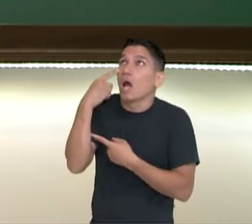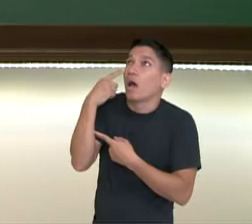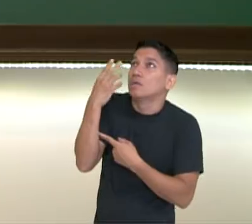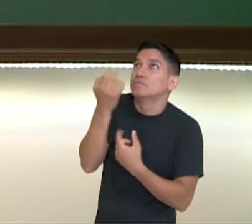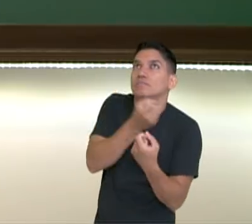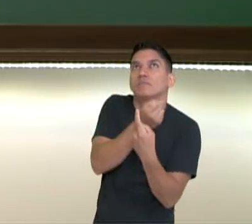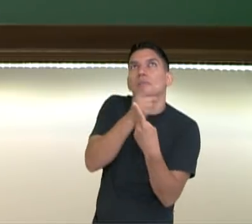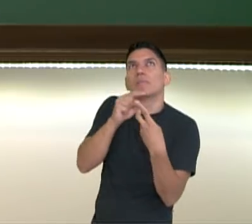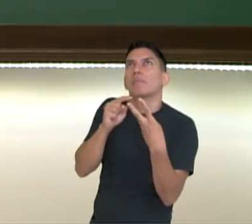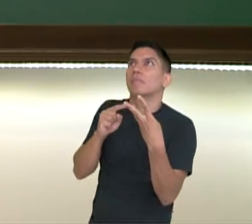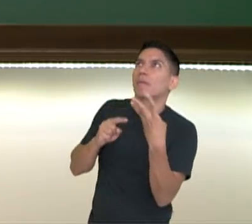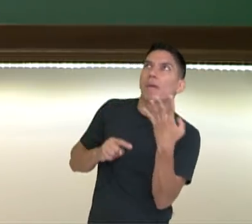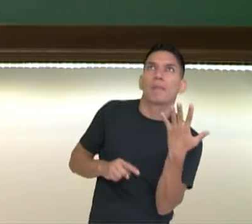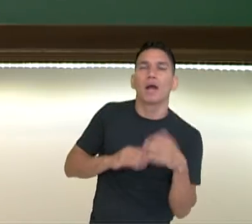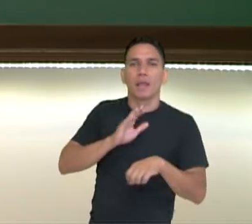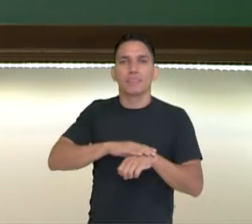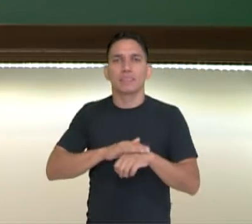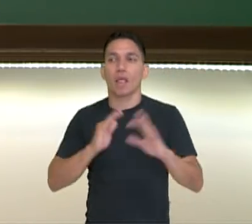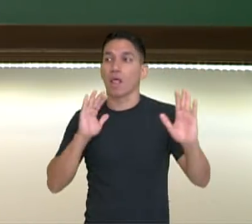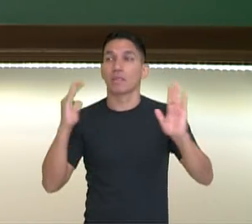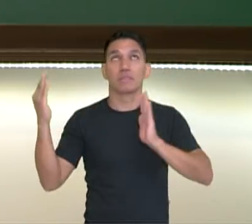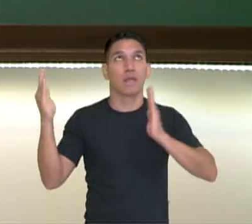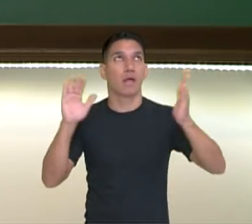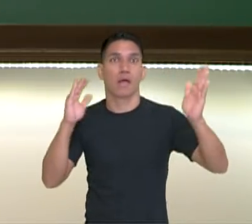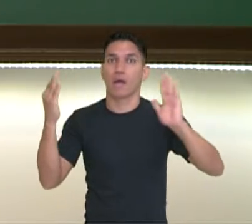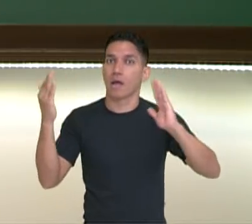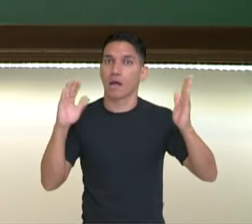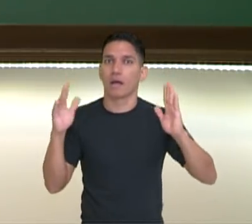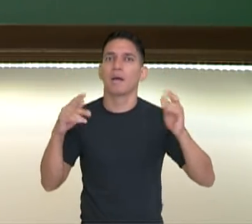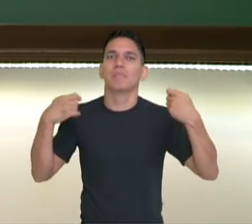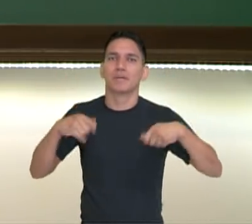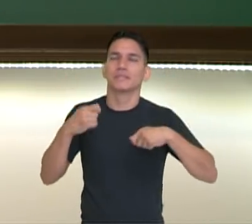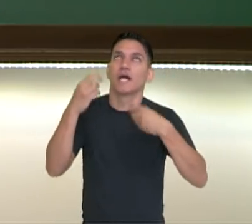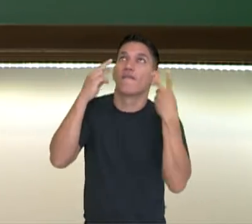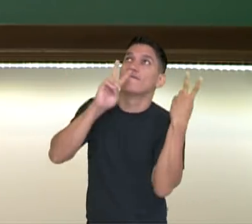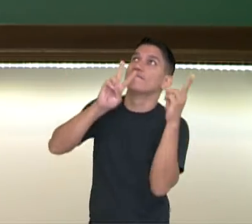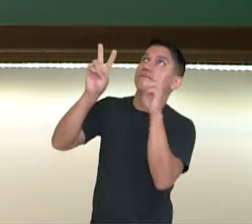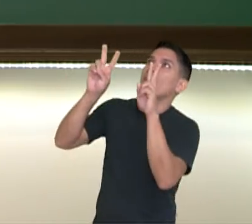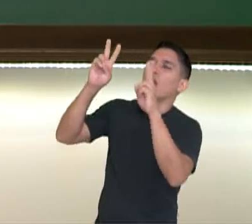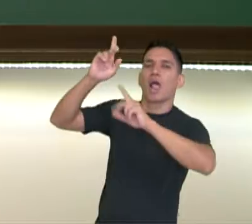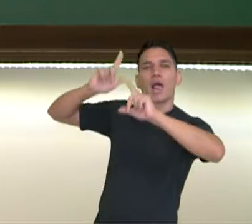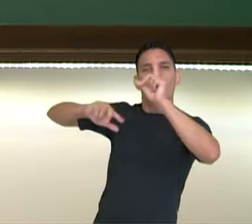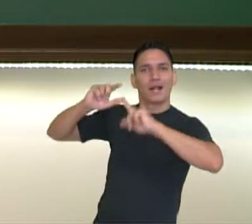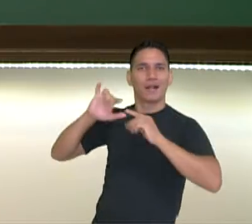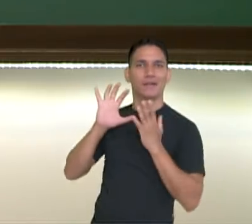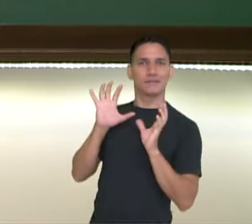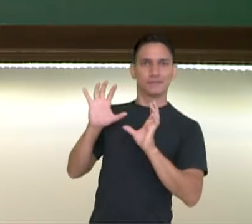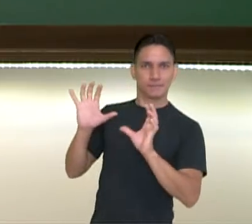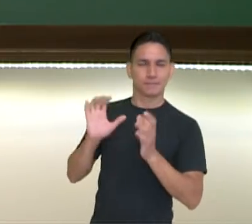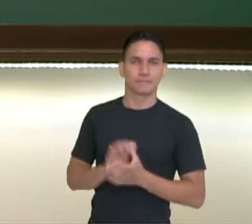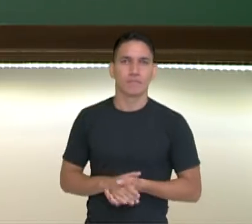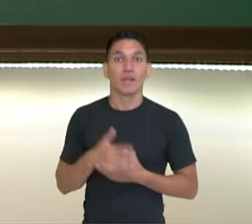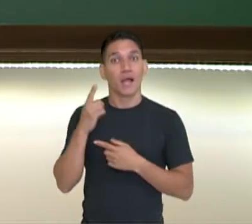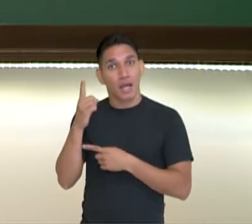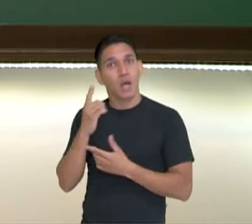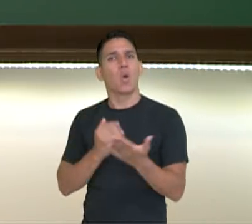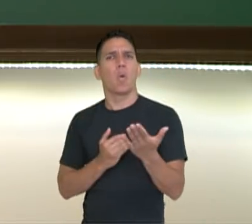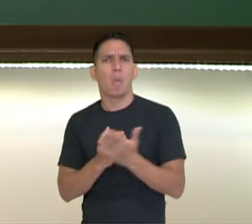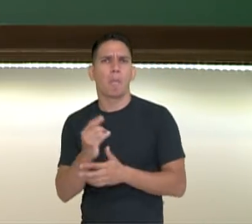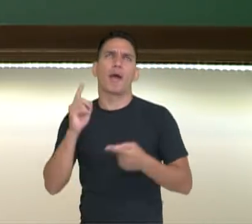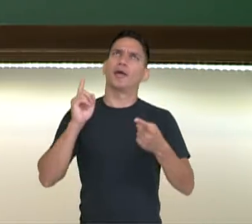para fazer essa contagem do tempo, eles olhavam para os astros. Ali eles vão desenvolver, então,